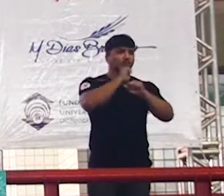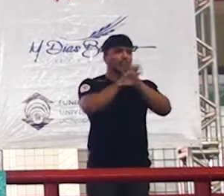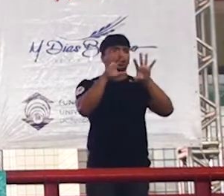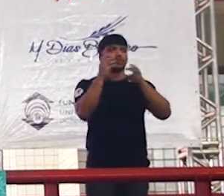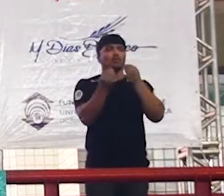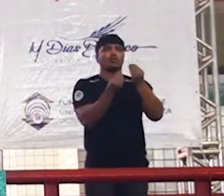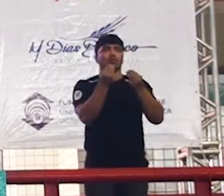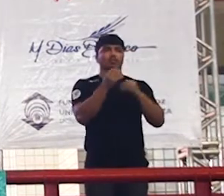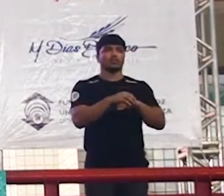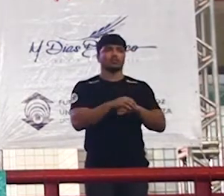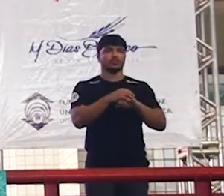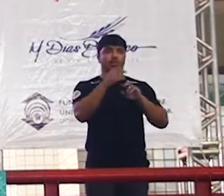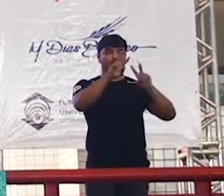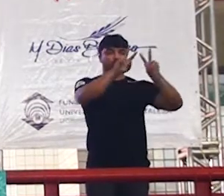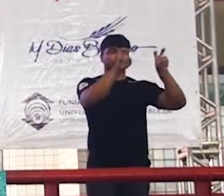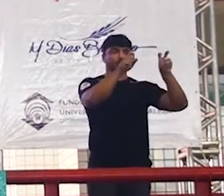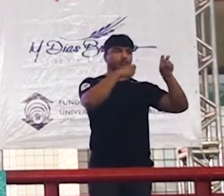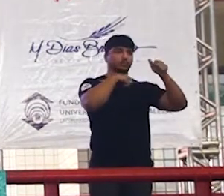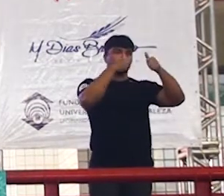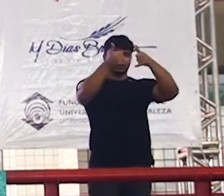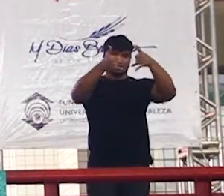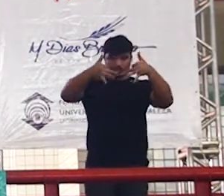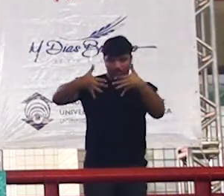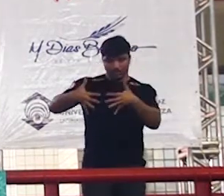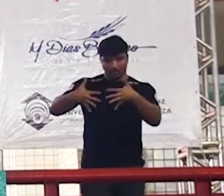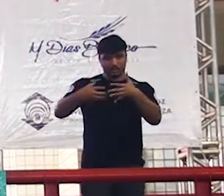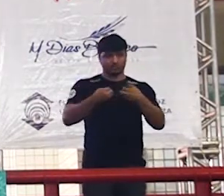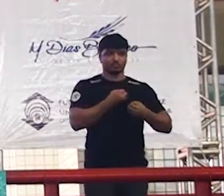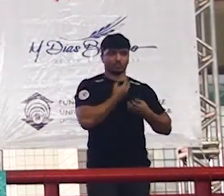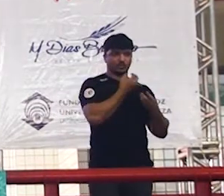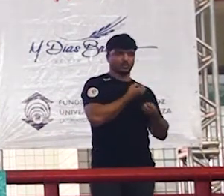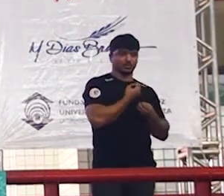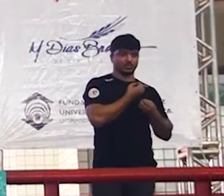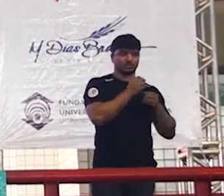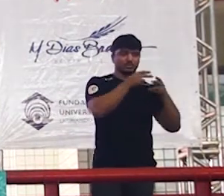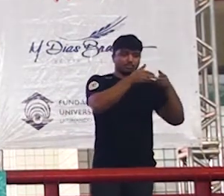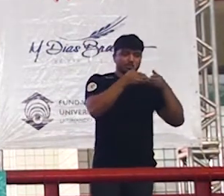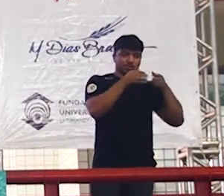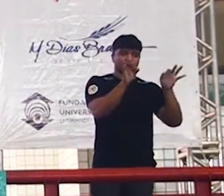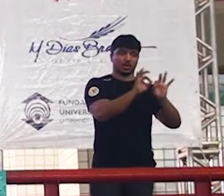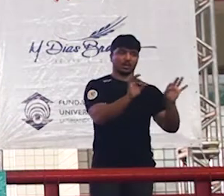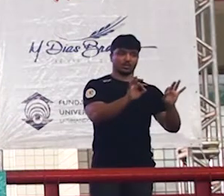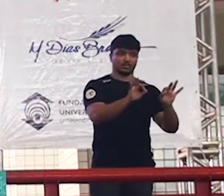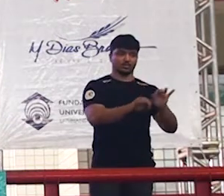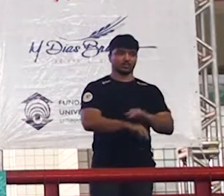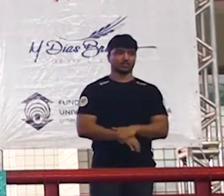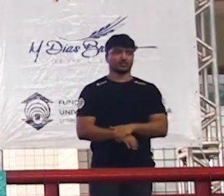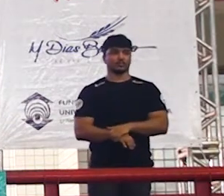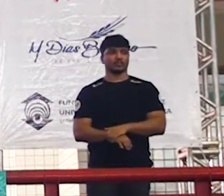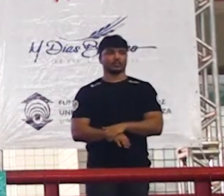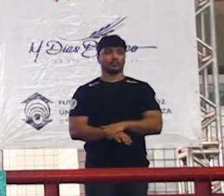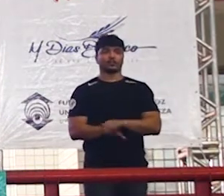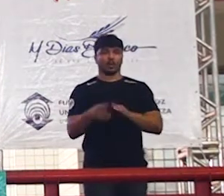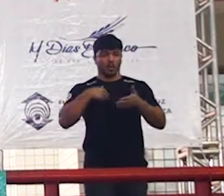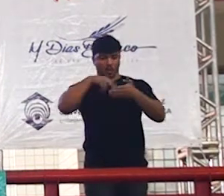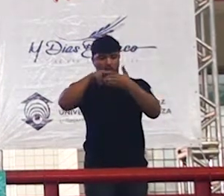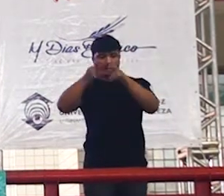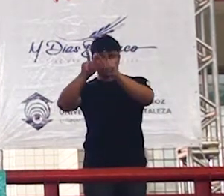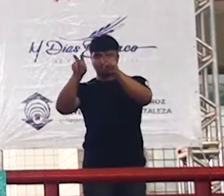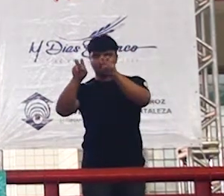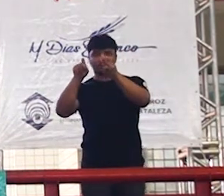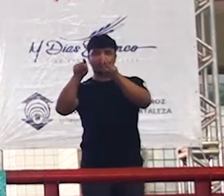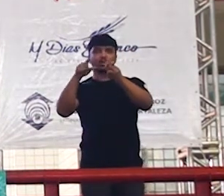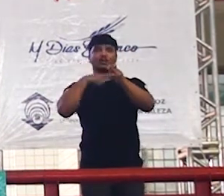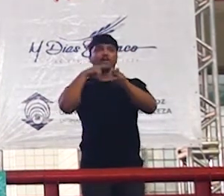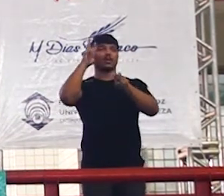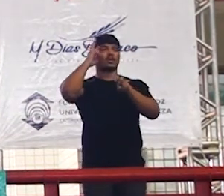título. Explicação de poesia sem ninguém pedir. Quando a gente lê um título desse,